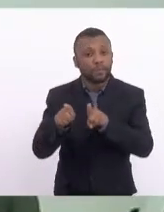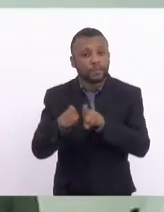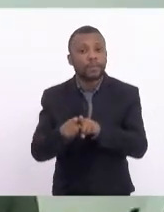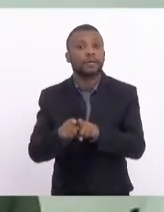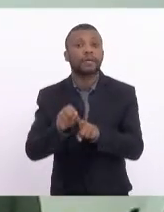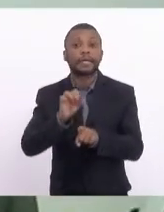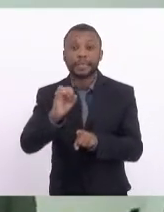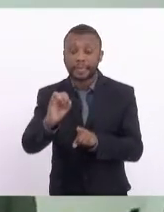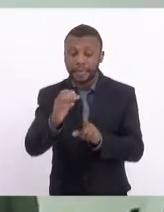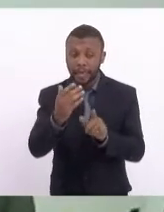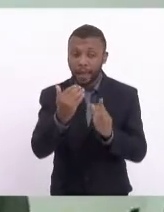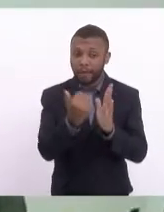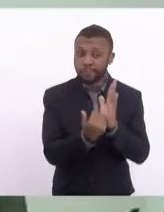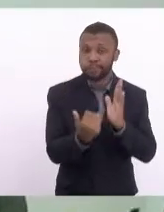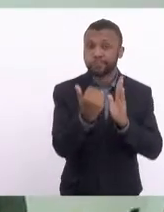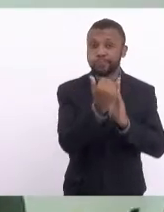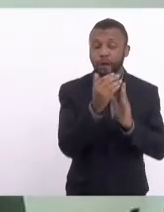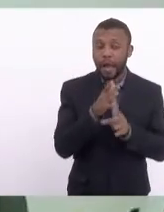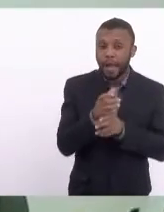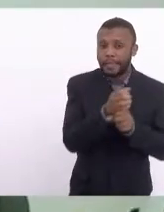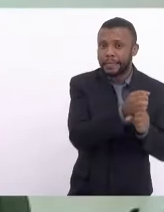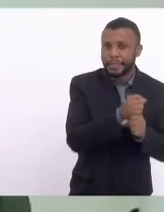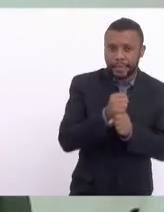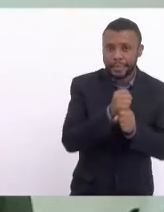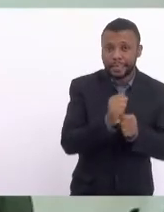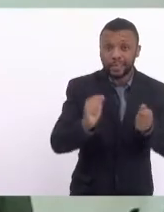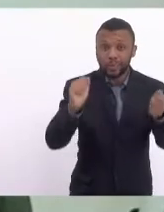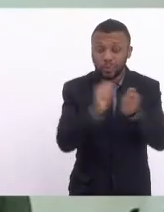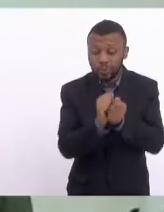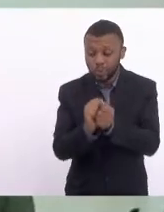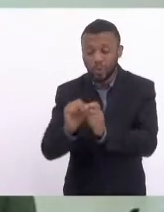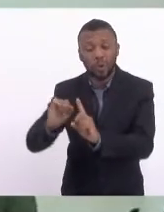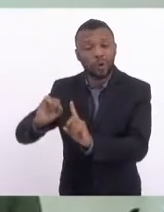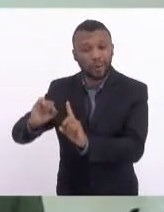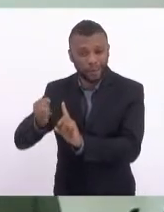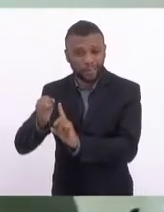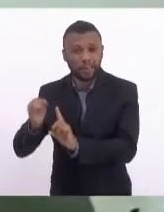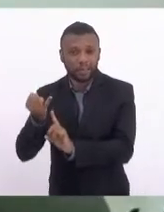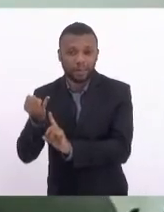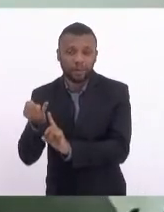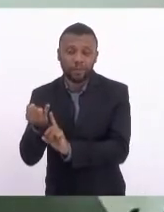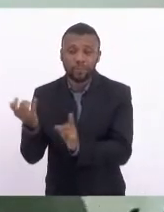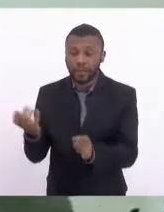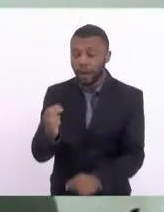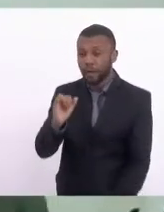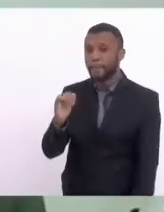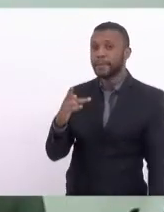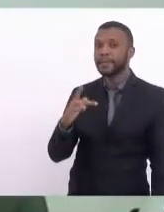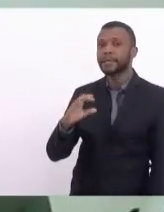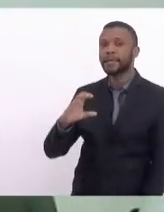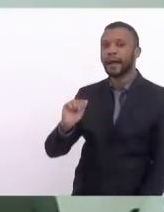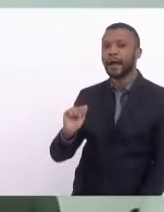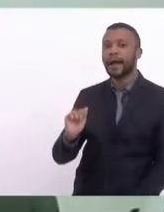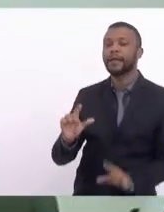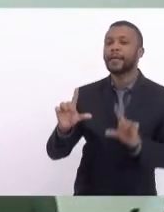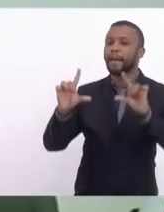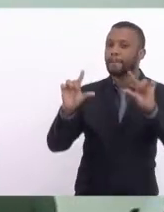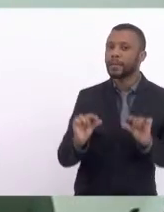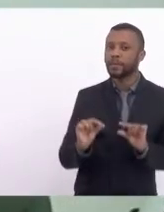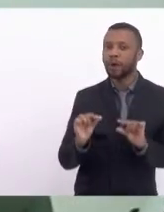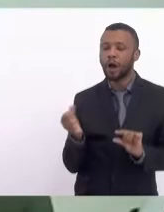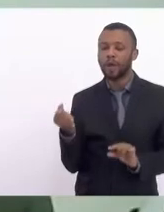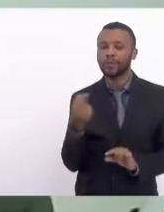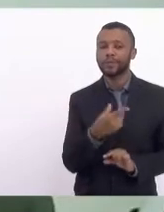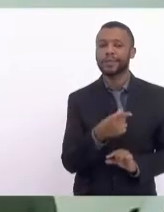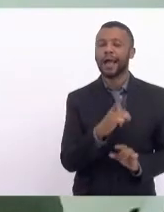crescer a receita com a inflação, poderia ter um IPCA menor do que a inflação. Isso